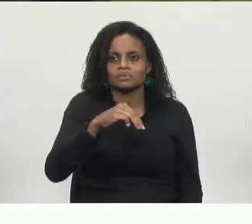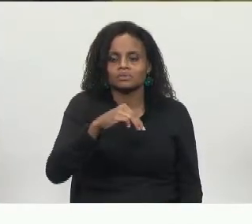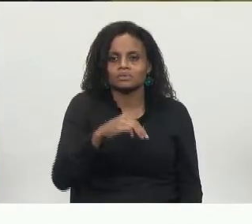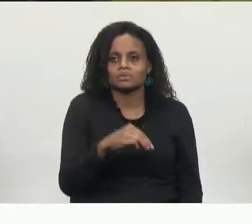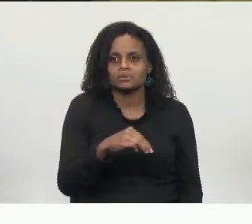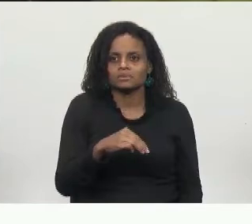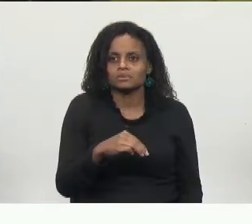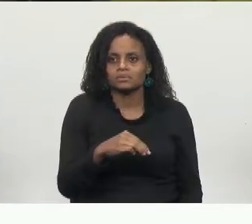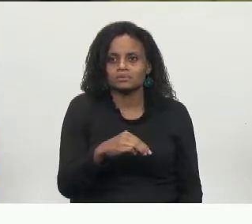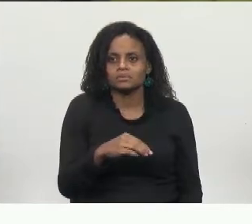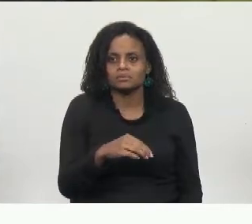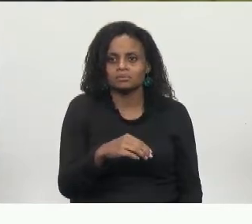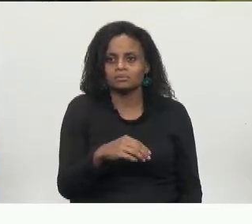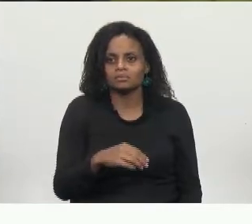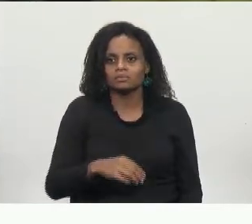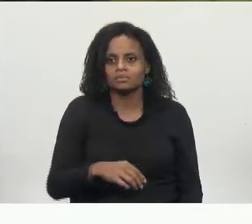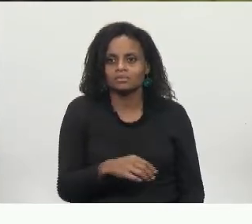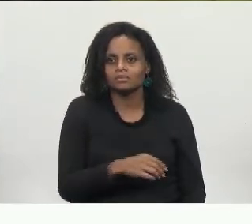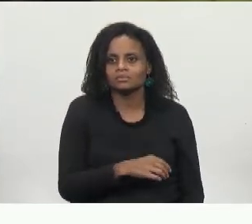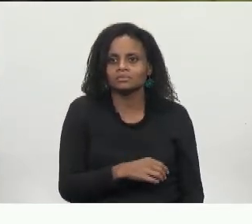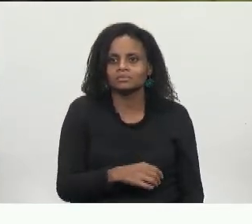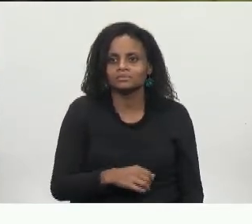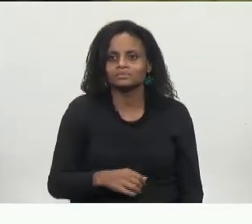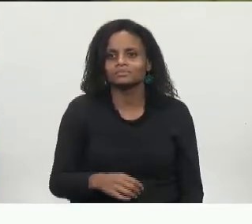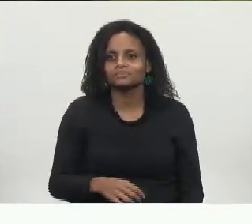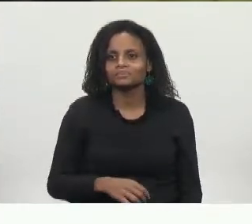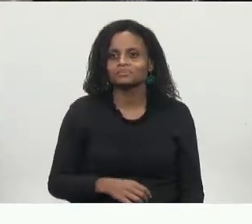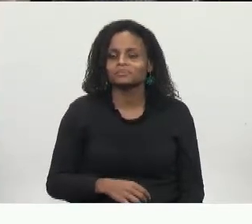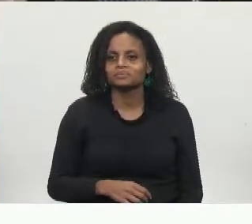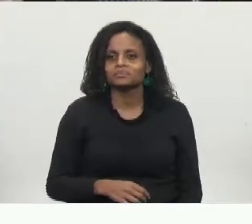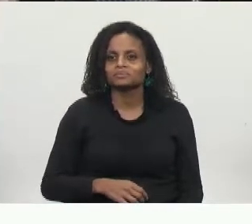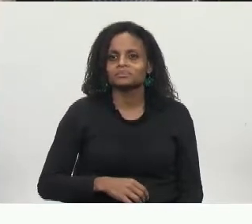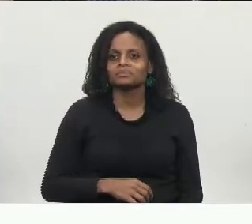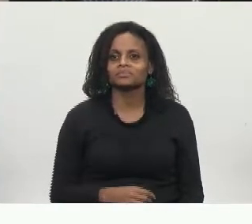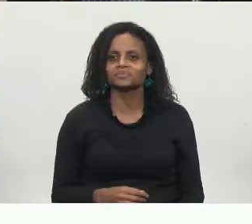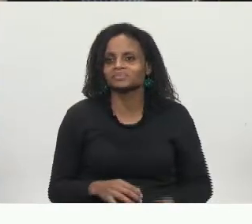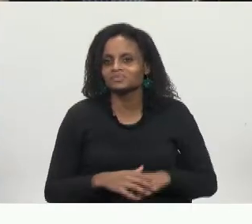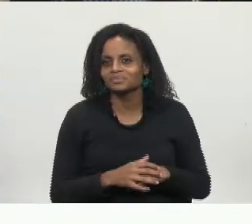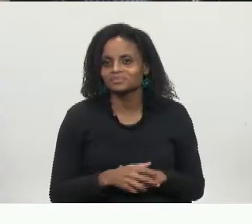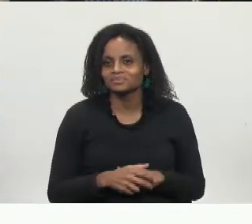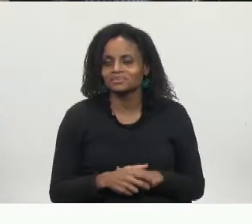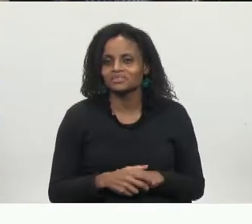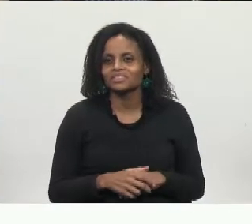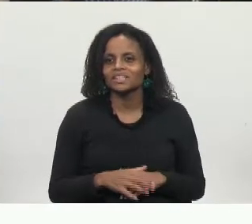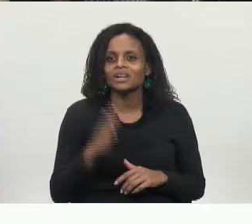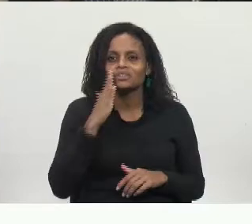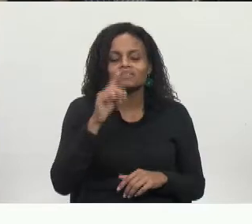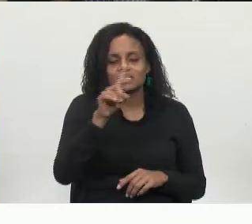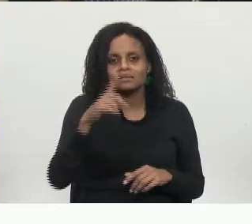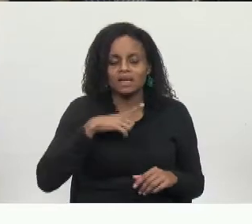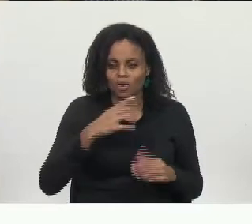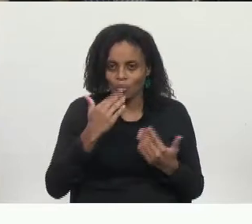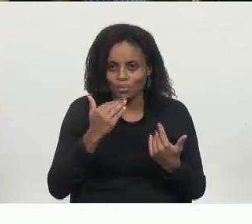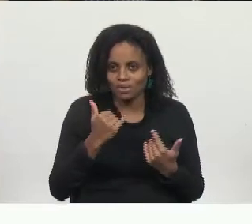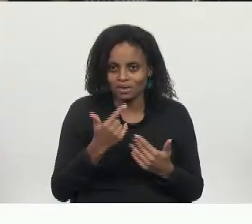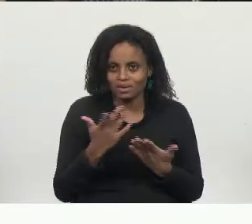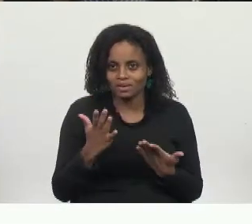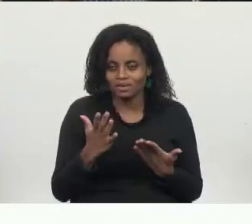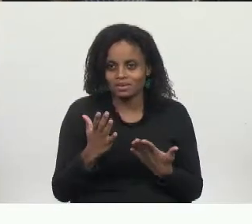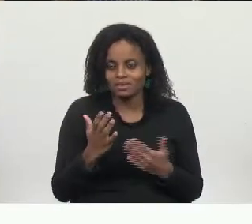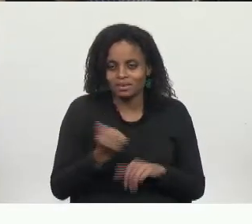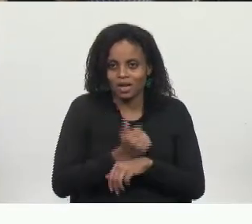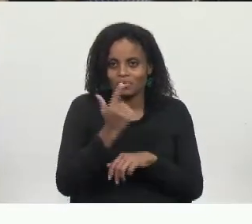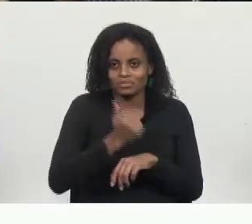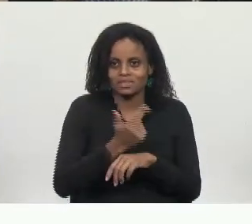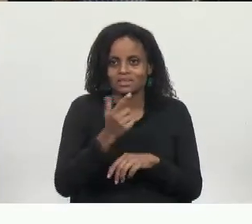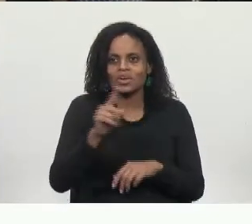vou liberar, mas se você quiser escutar o deputado Anderson, faltam 8 minutos só. O nobre Eu deputado vou é que escutar o realmente eu deputado Você tenho... quer Anderson e almoçar? vou embora também. Não, vamos almoçar Você não, quer chefe. almoçar,